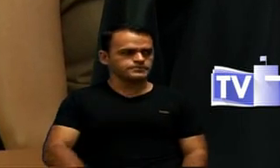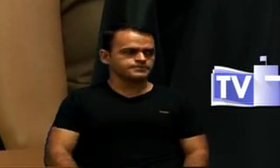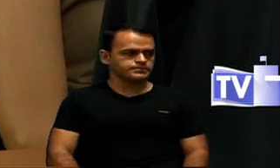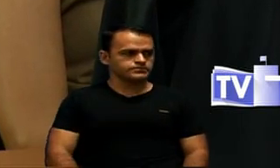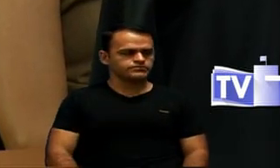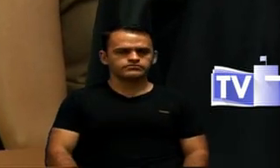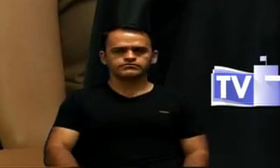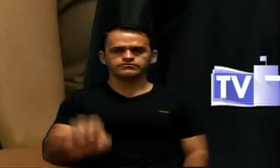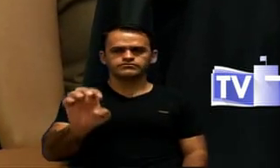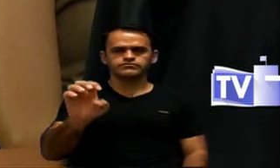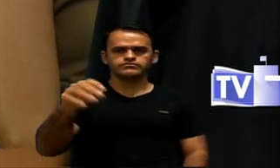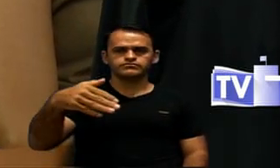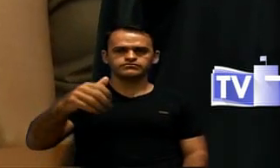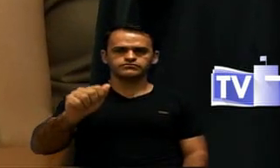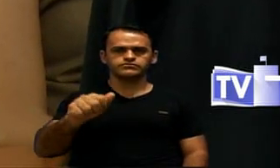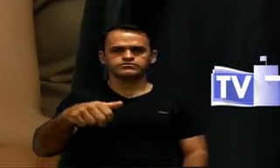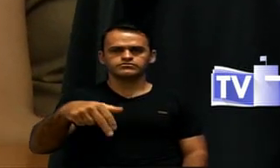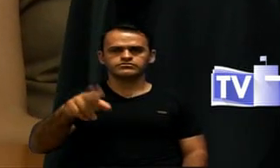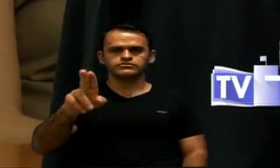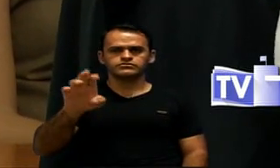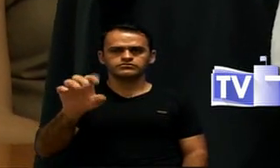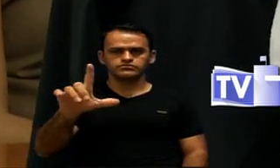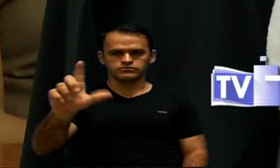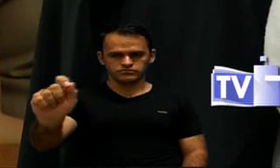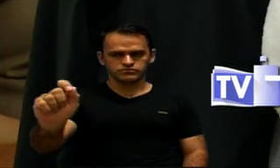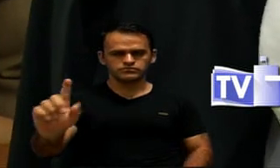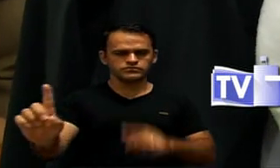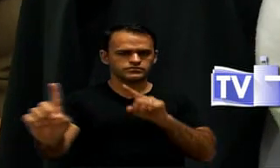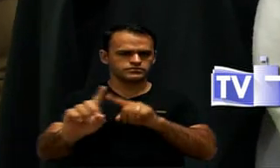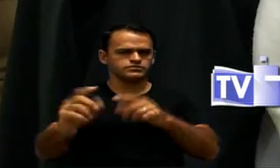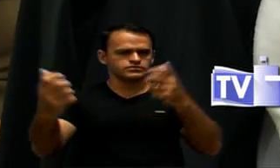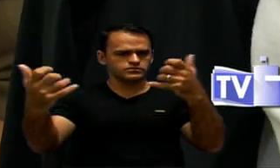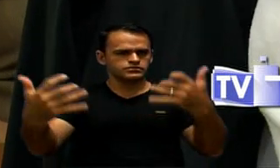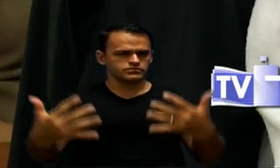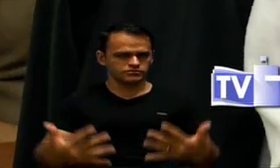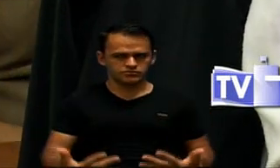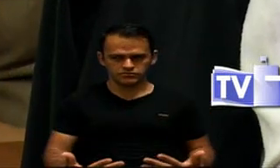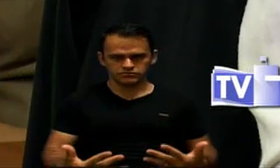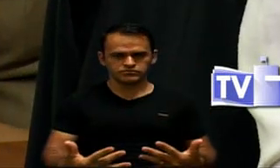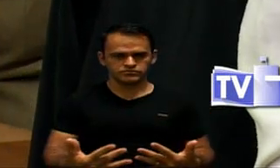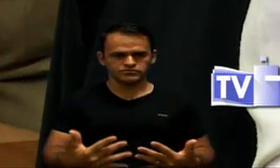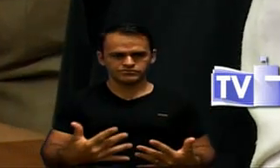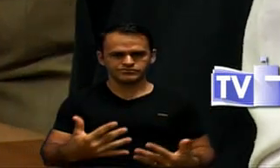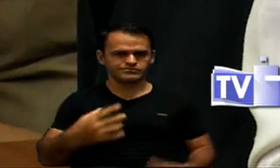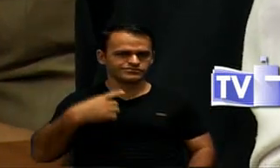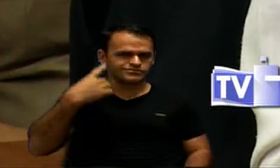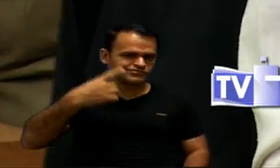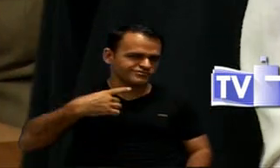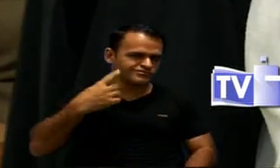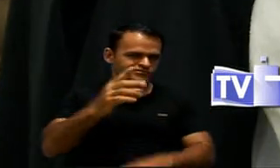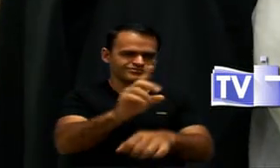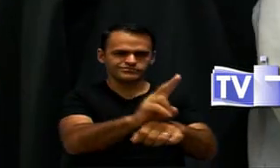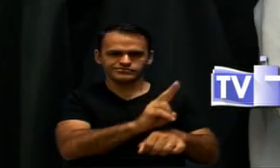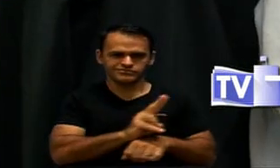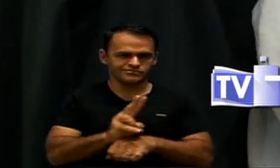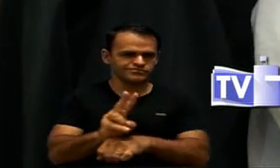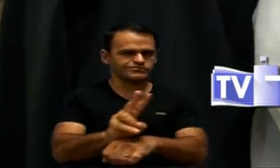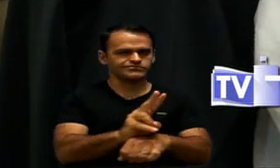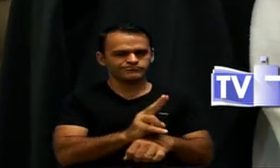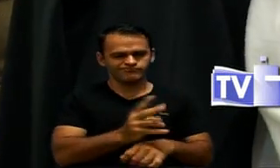A Emanuela falou da questão da Defensoria e, de fato, é isso mesmo, a